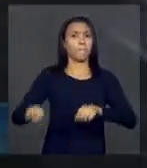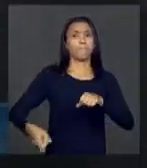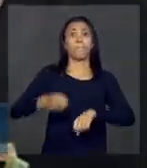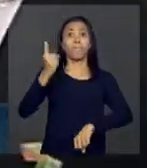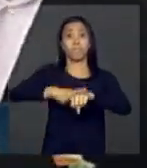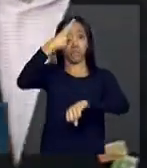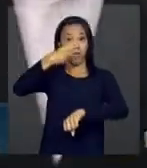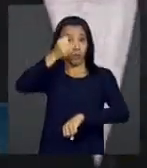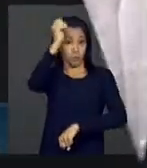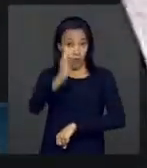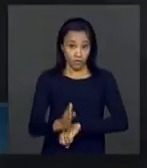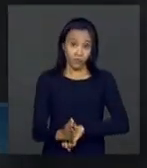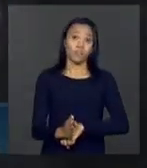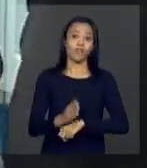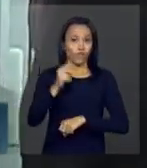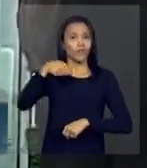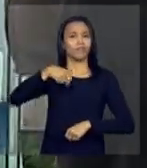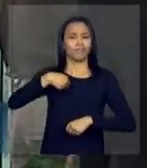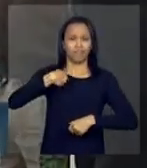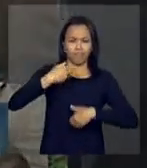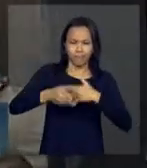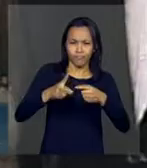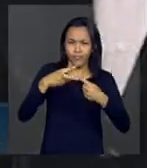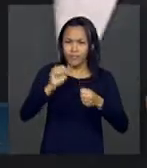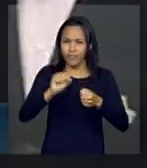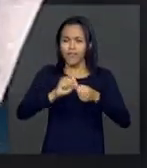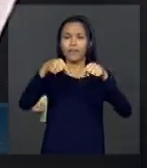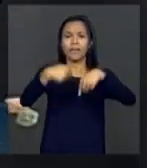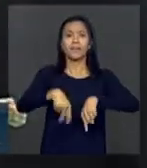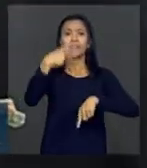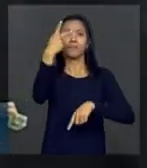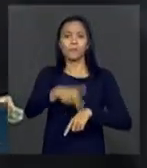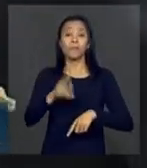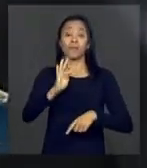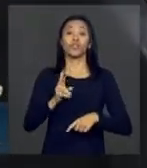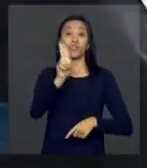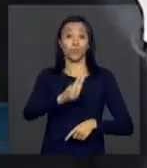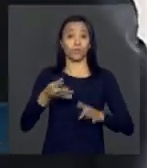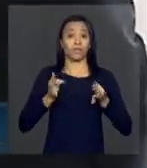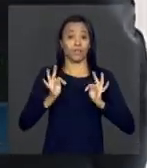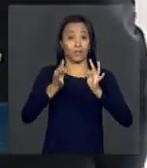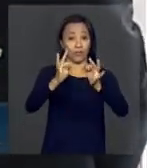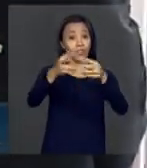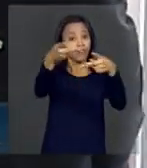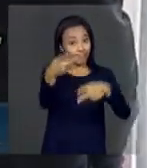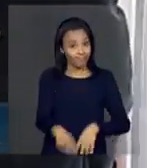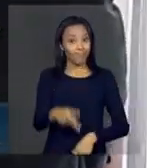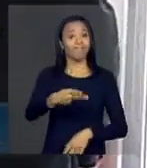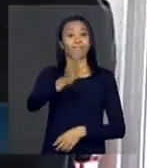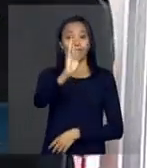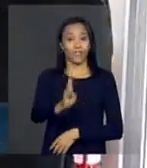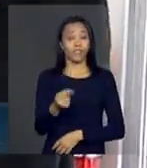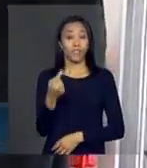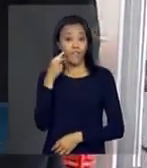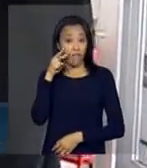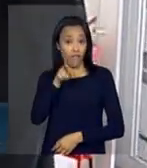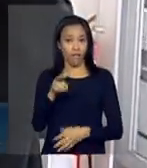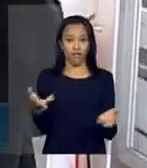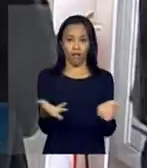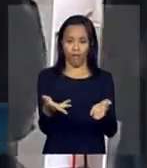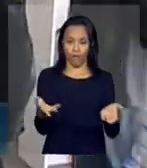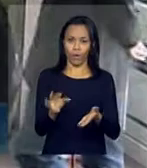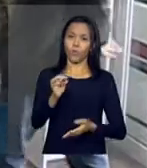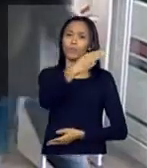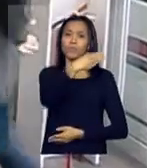foi totalmente desenvolvido no Brasil e utilizou tecnologia 100% nacional. Você acompanha imagens, o ministro